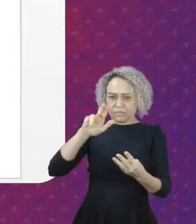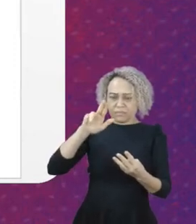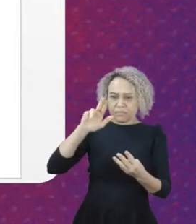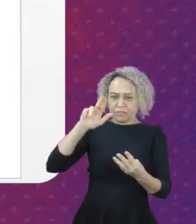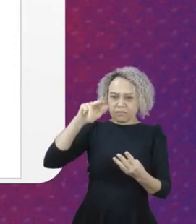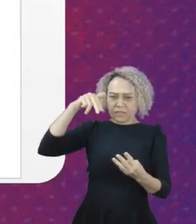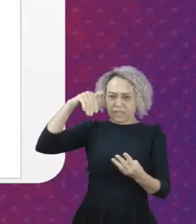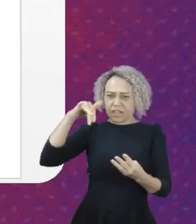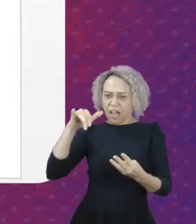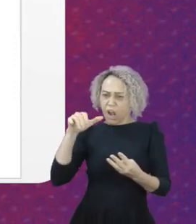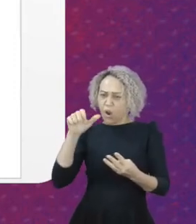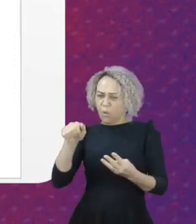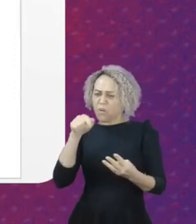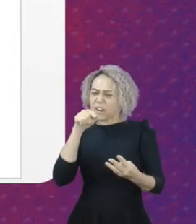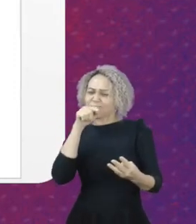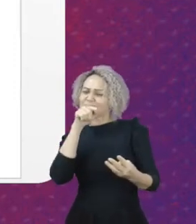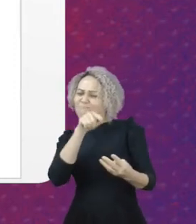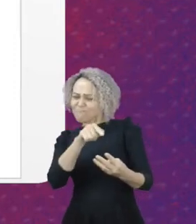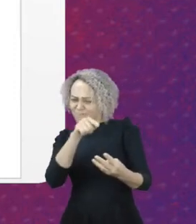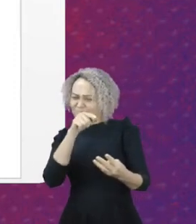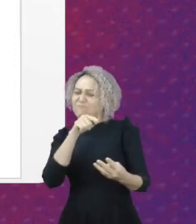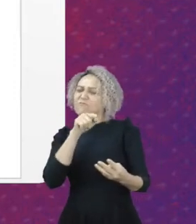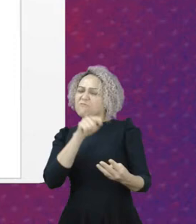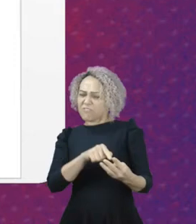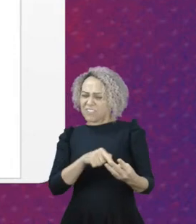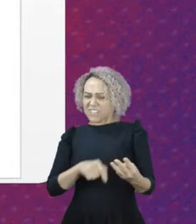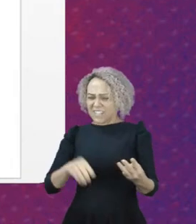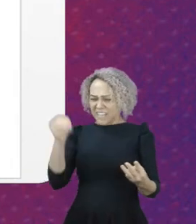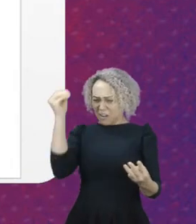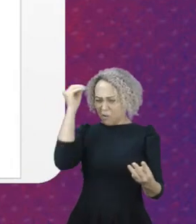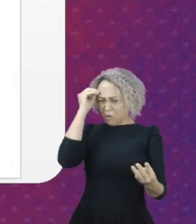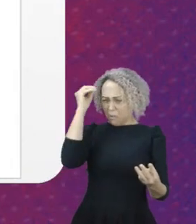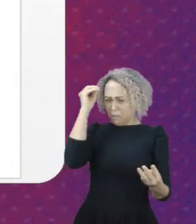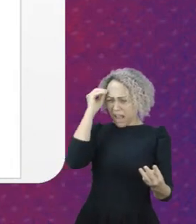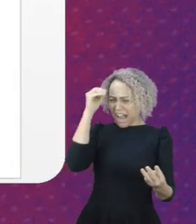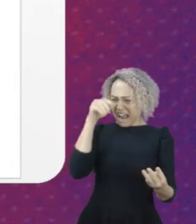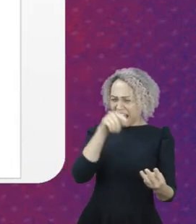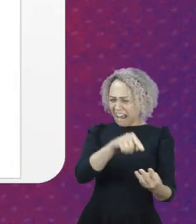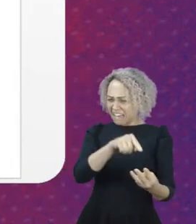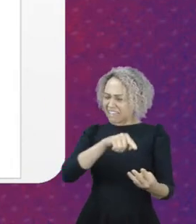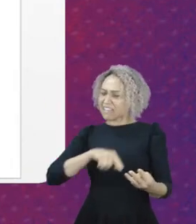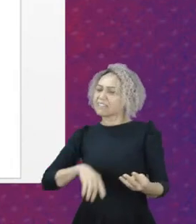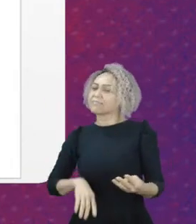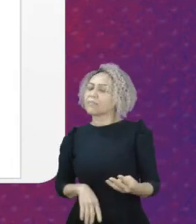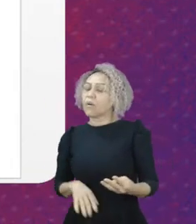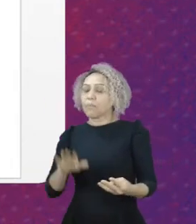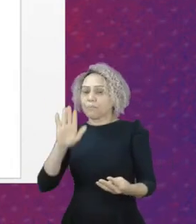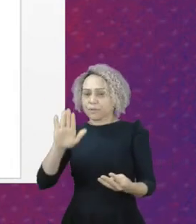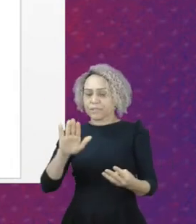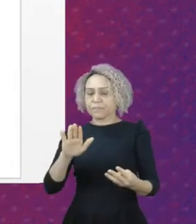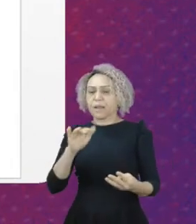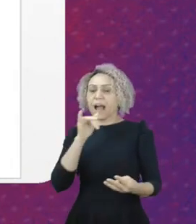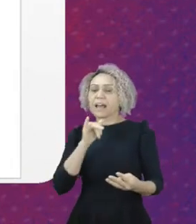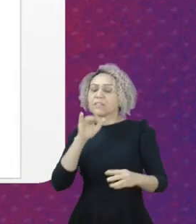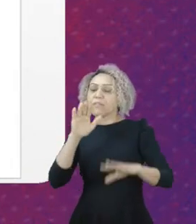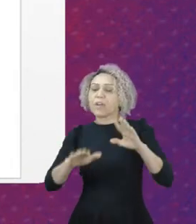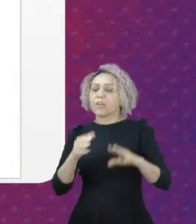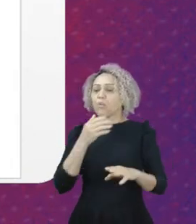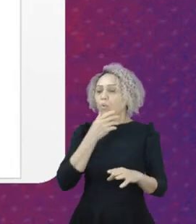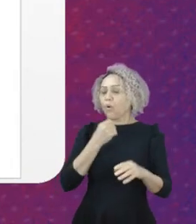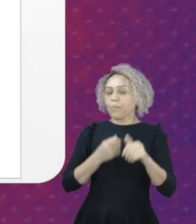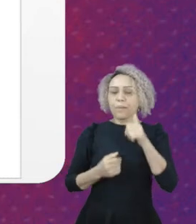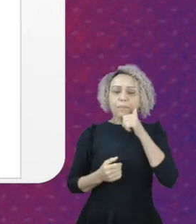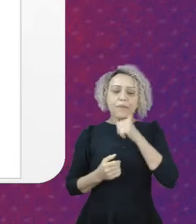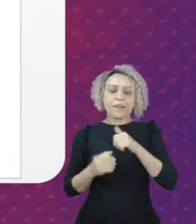alguém publicamente de um crime, geralmente isso acontece quando o casal, né, ele desfaz a relação e aí o homem